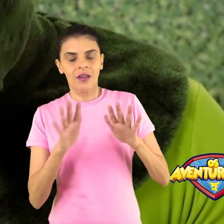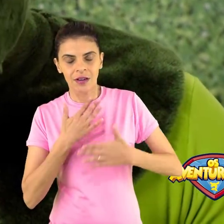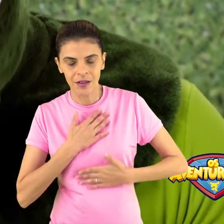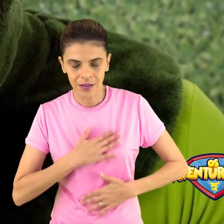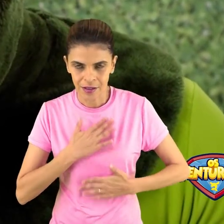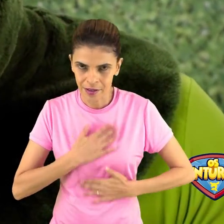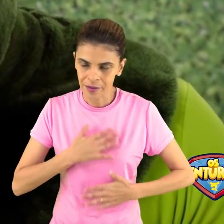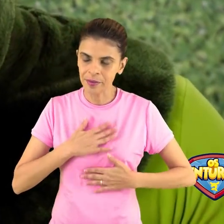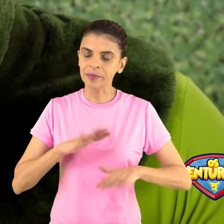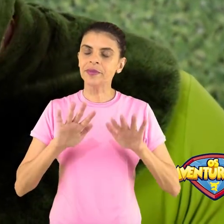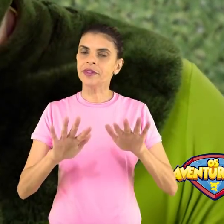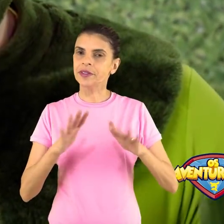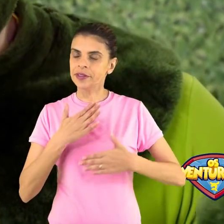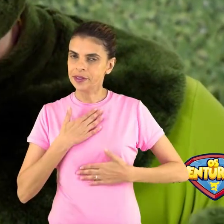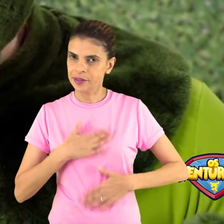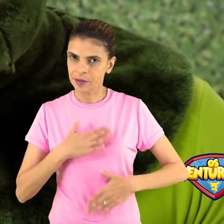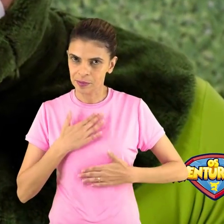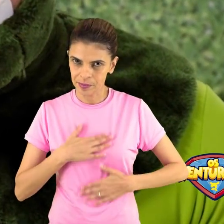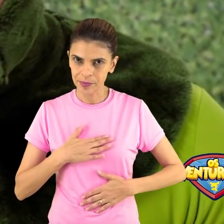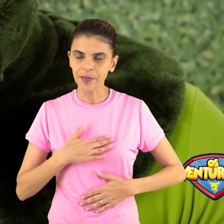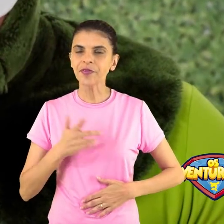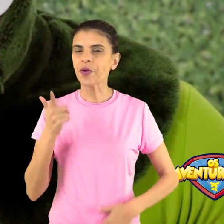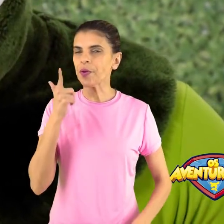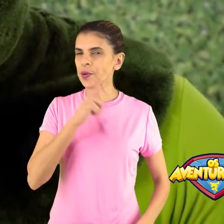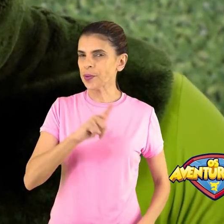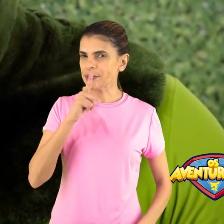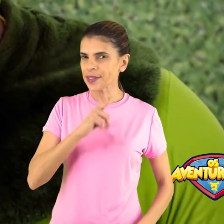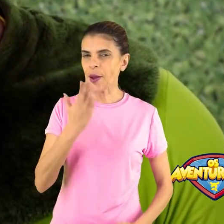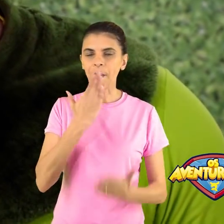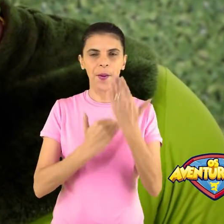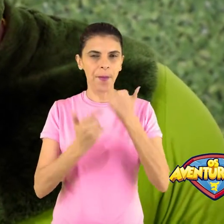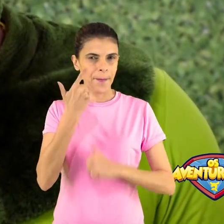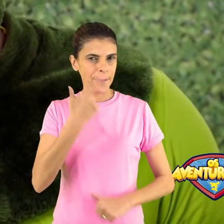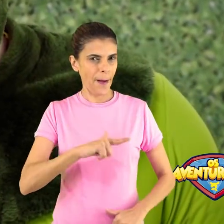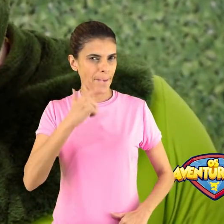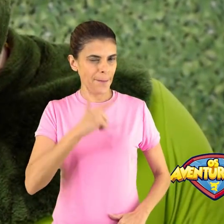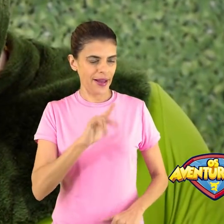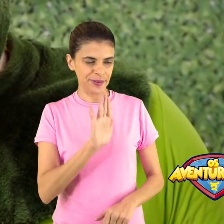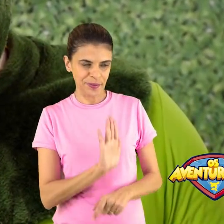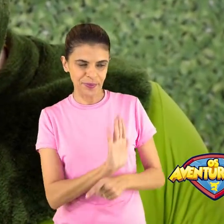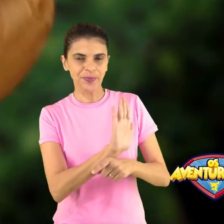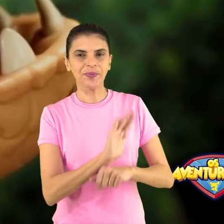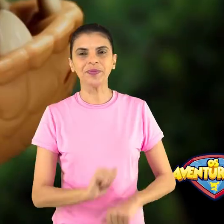Calma, Fefo. Calma, calminha. Eu vou conseguir mais comida pra você.